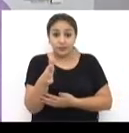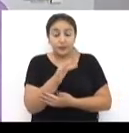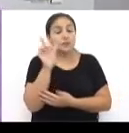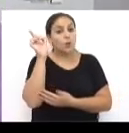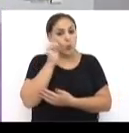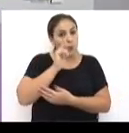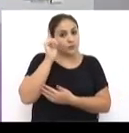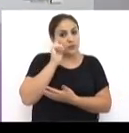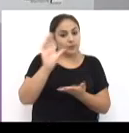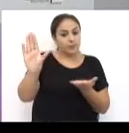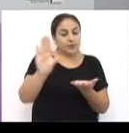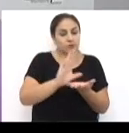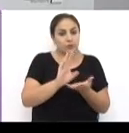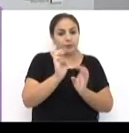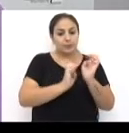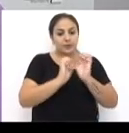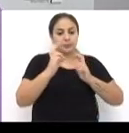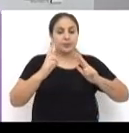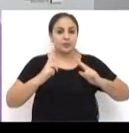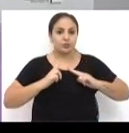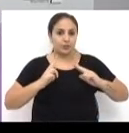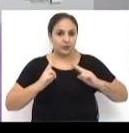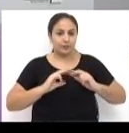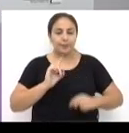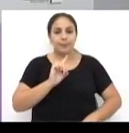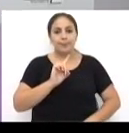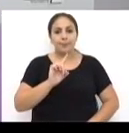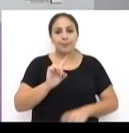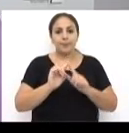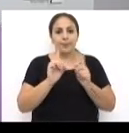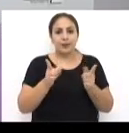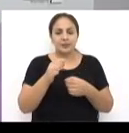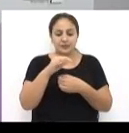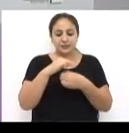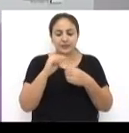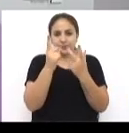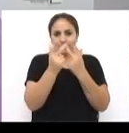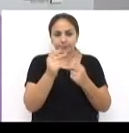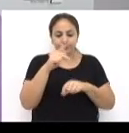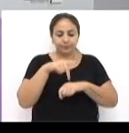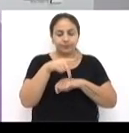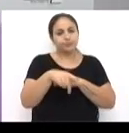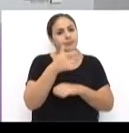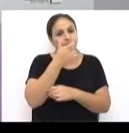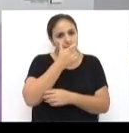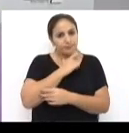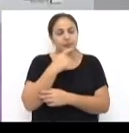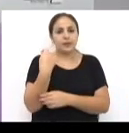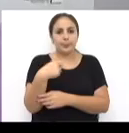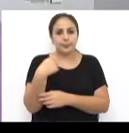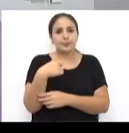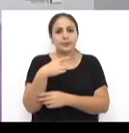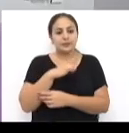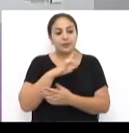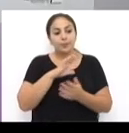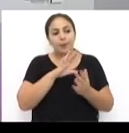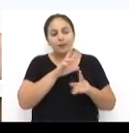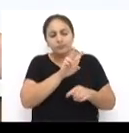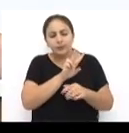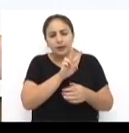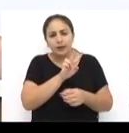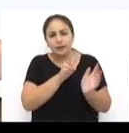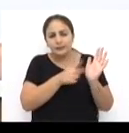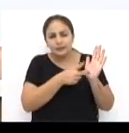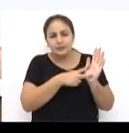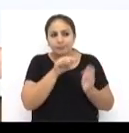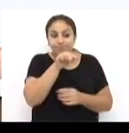patrocinados por empresas privadas, mas realmente uma cidade com o porte de Passo Fundo eu acho que merece uma atenção maior.